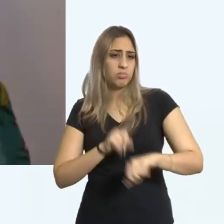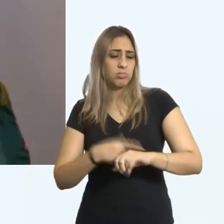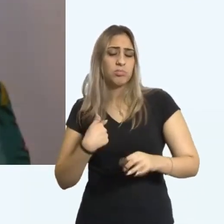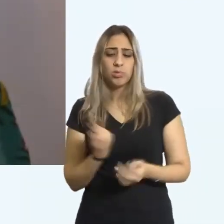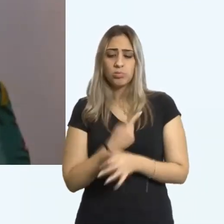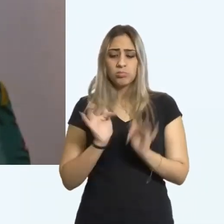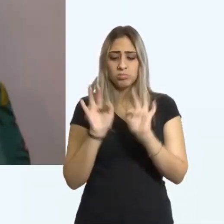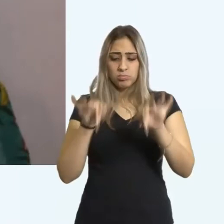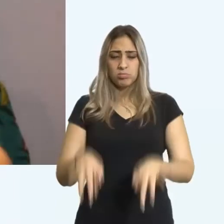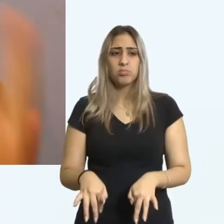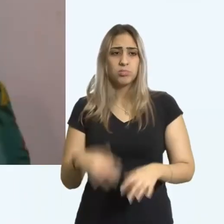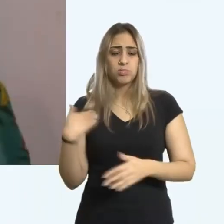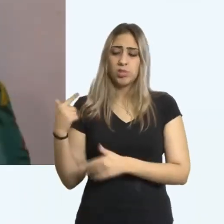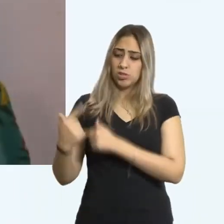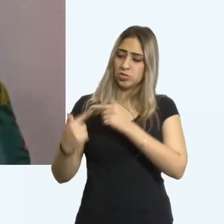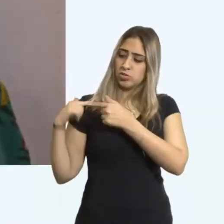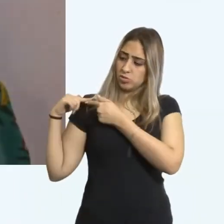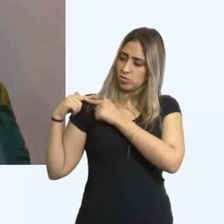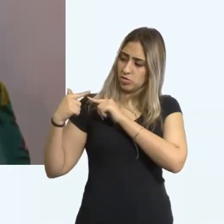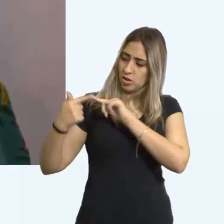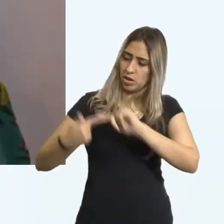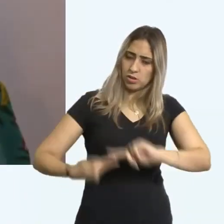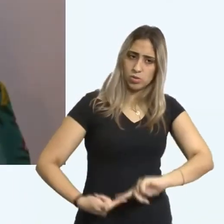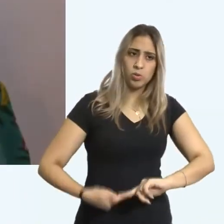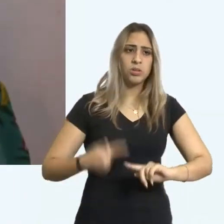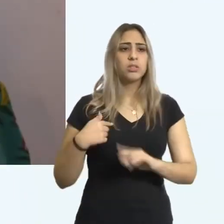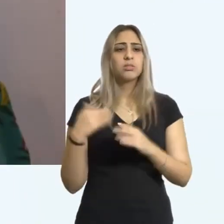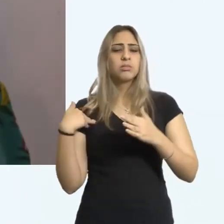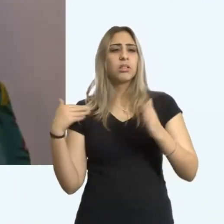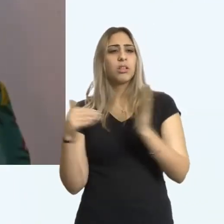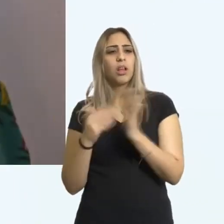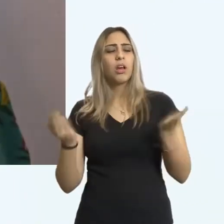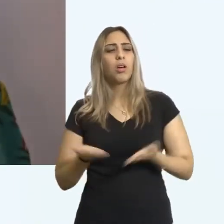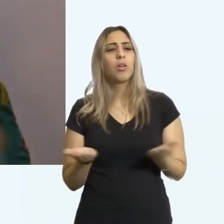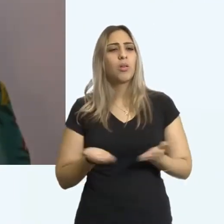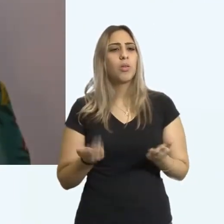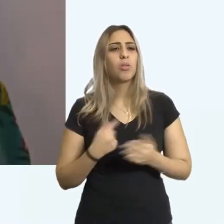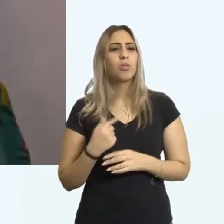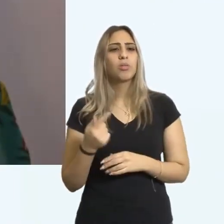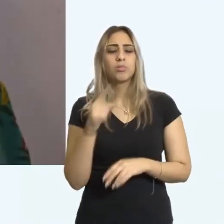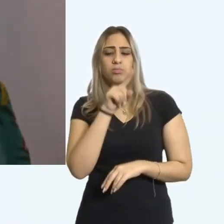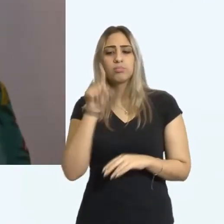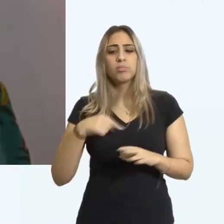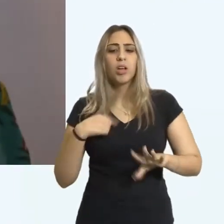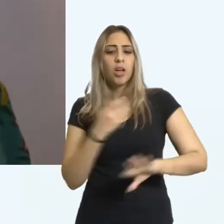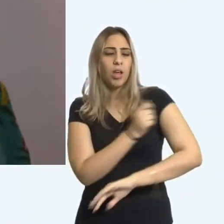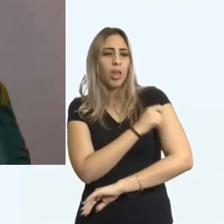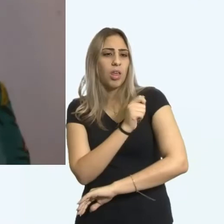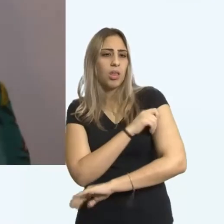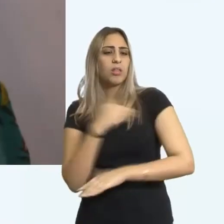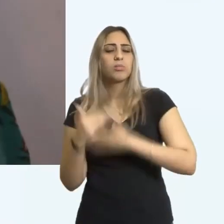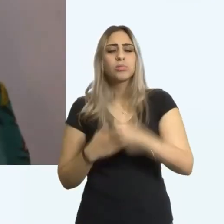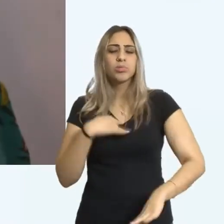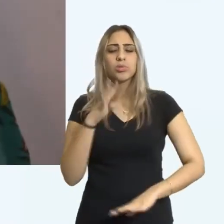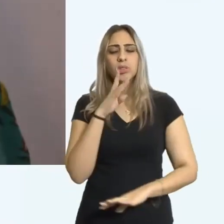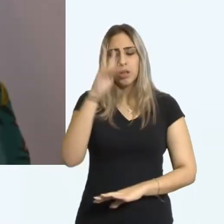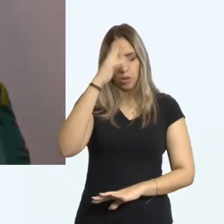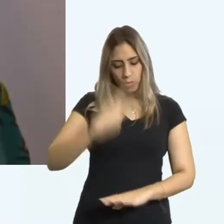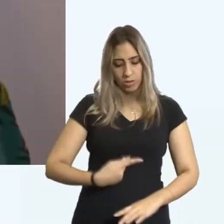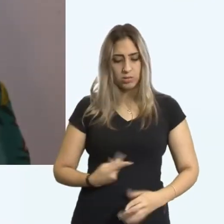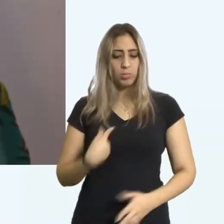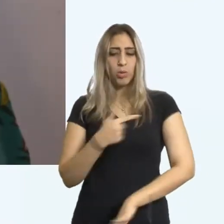finalizamos um as gerações nos 60 juntamente com a geração z os estudantes devem ser reconhecendo